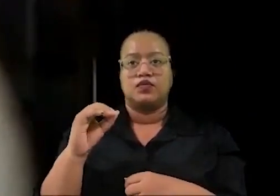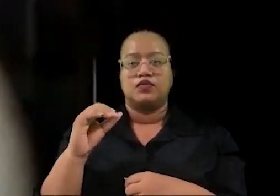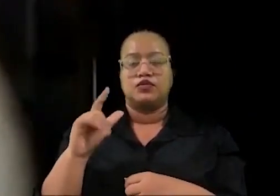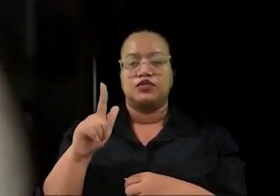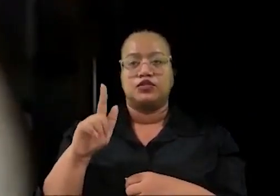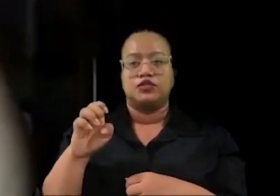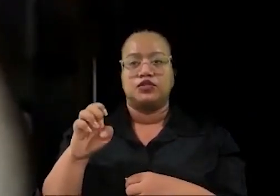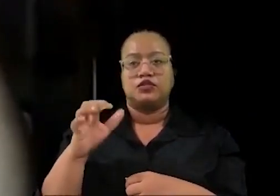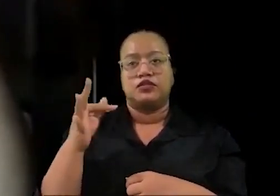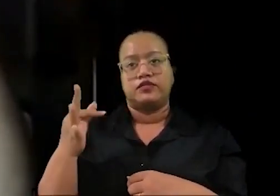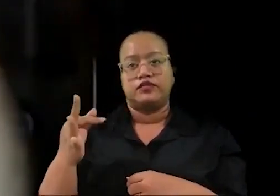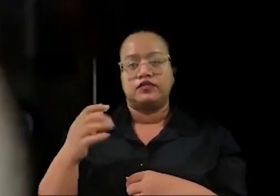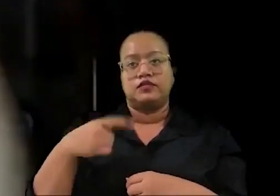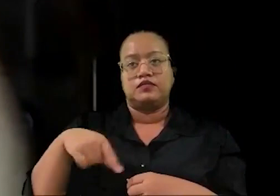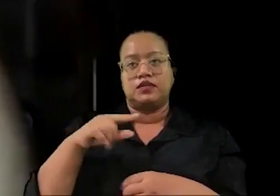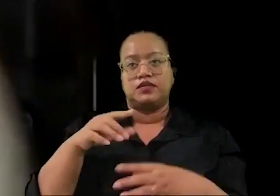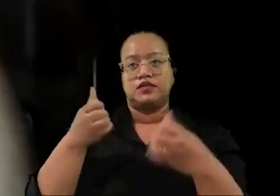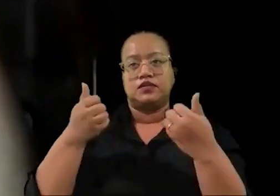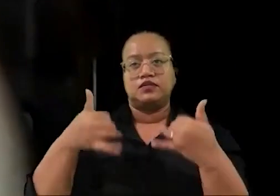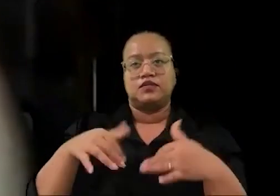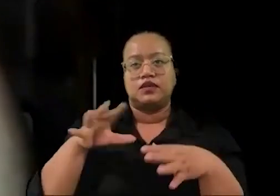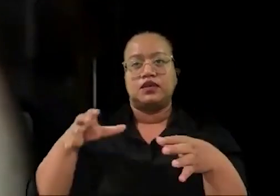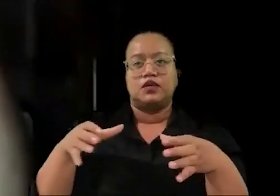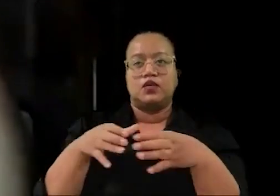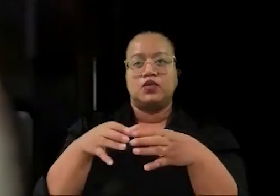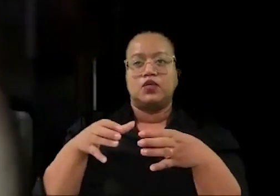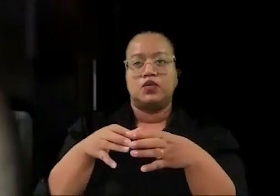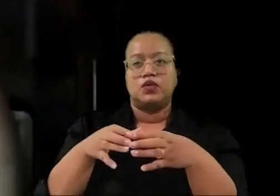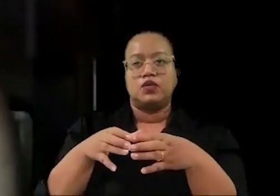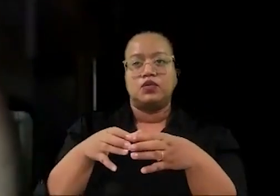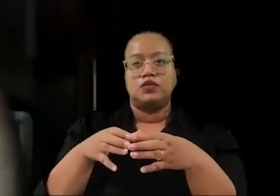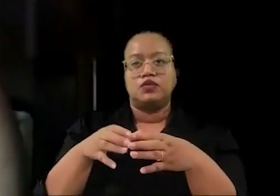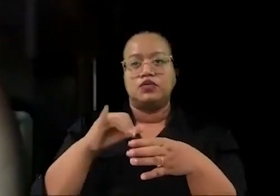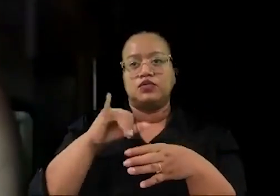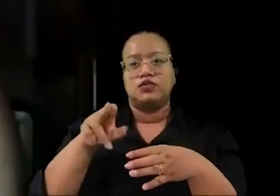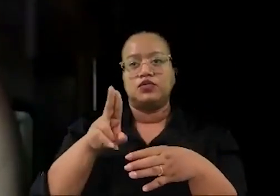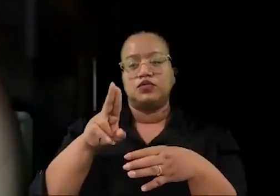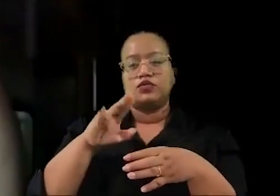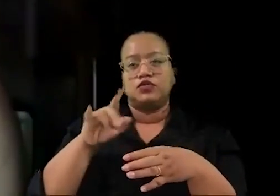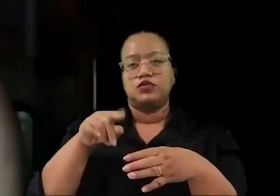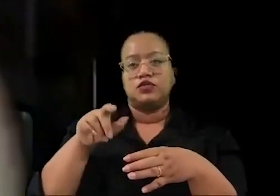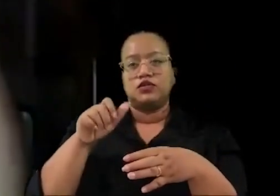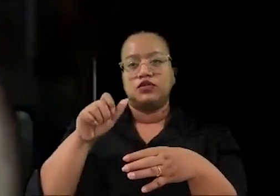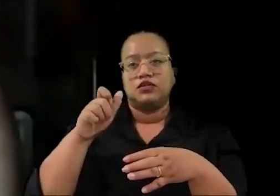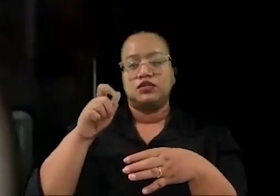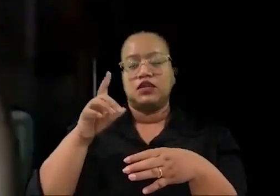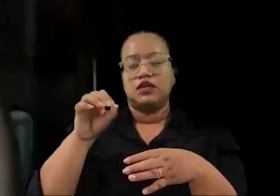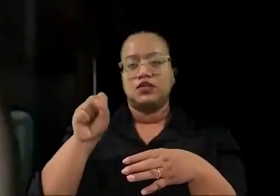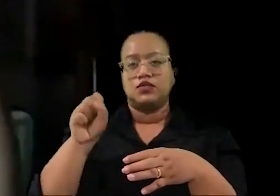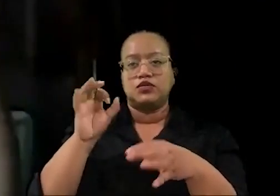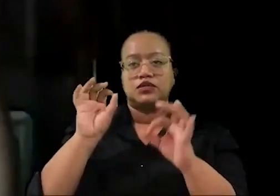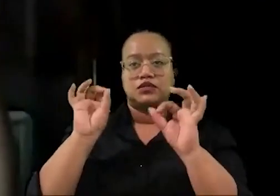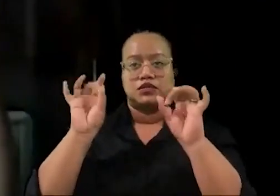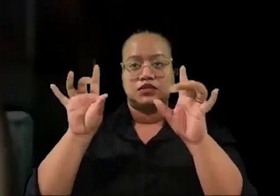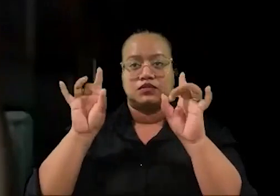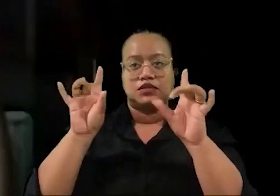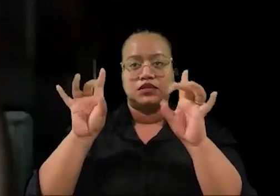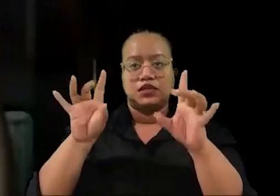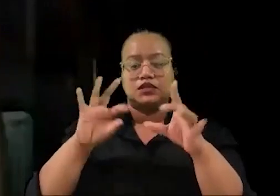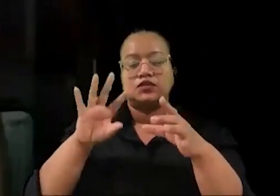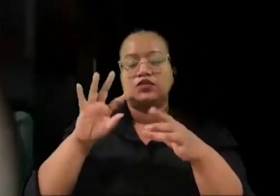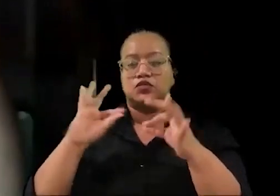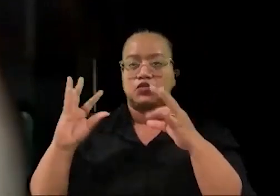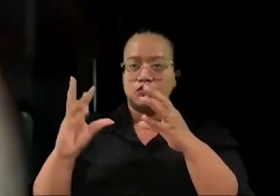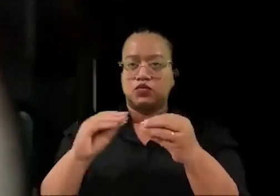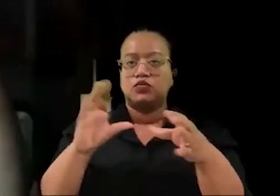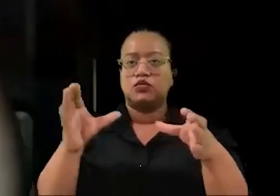gabinete dos juizados especiais. Então, todos eles participam da gestão, que é gerido por mim e